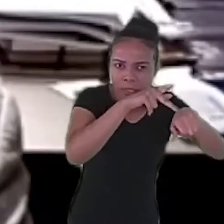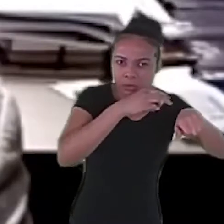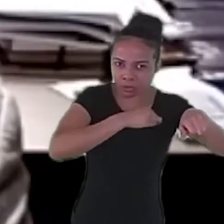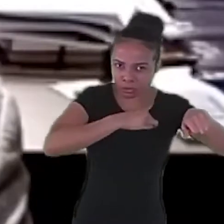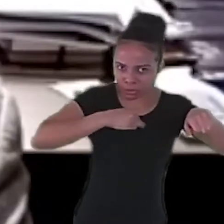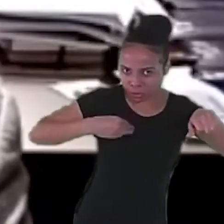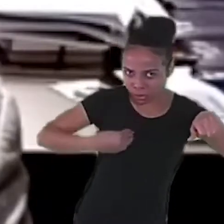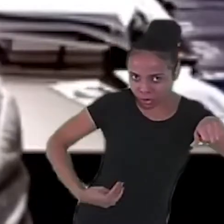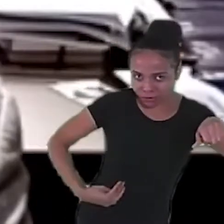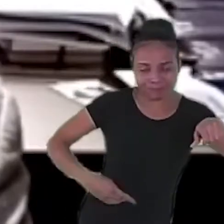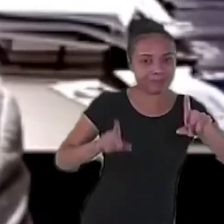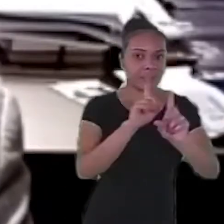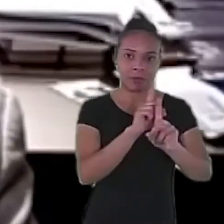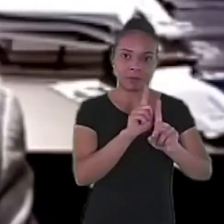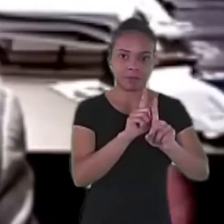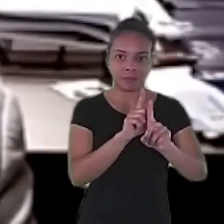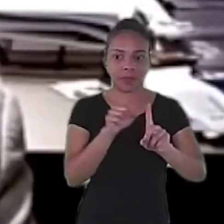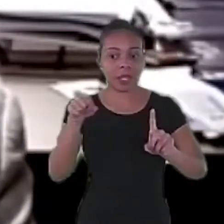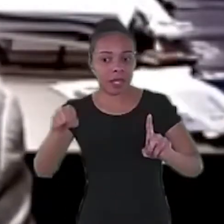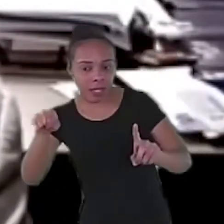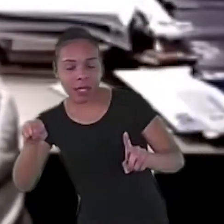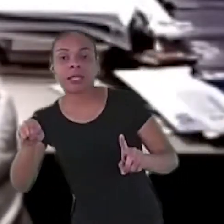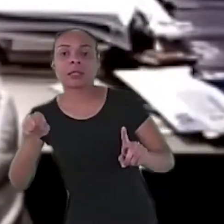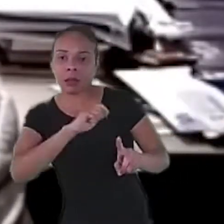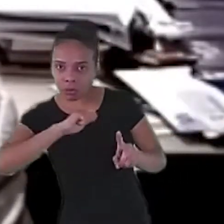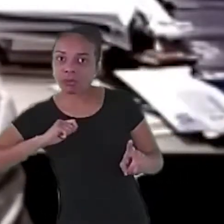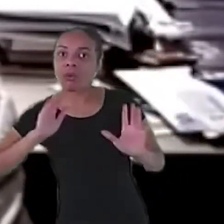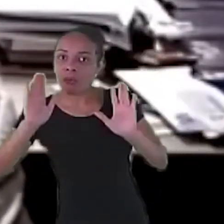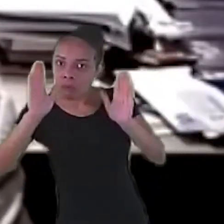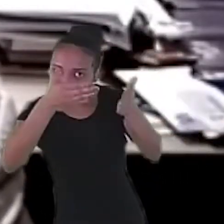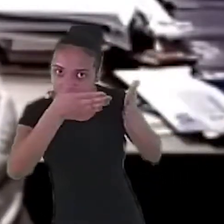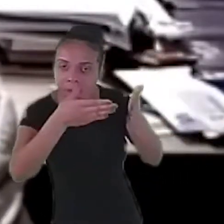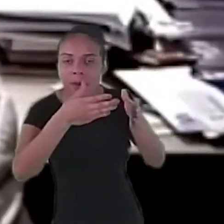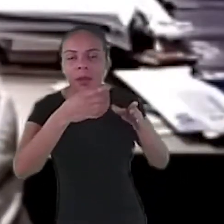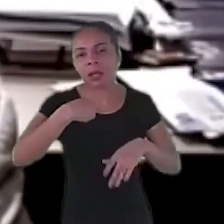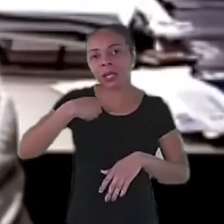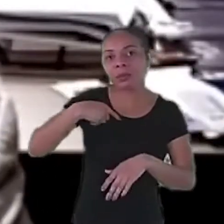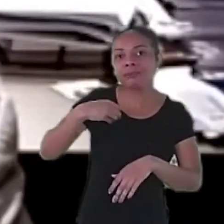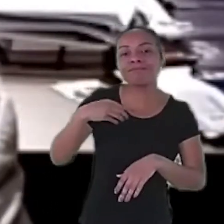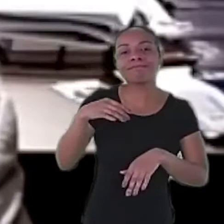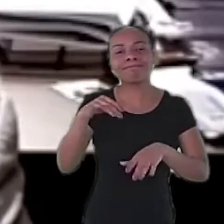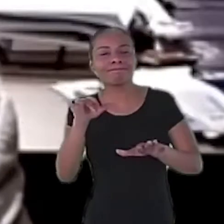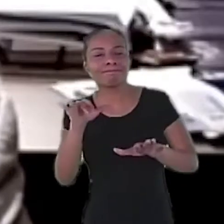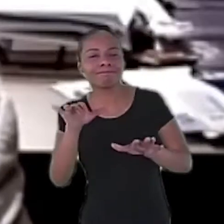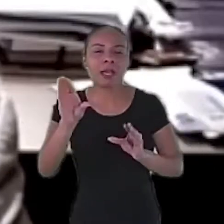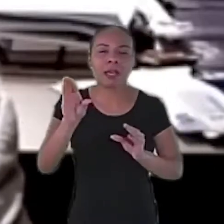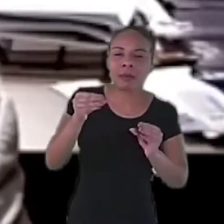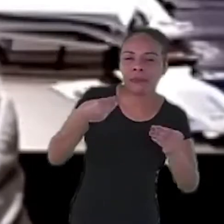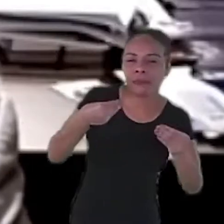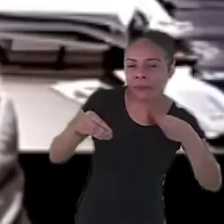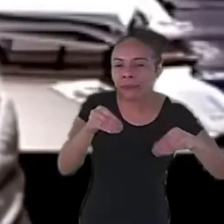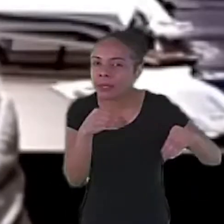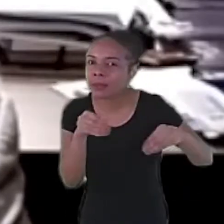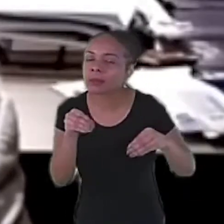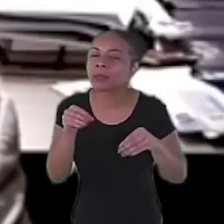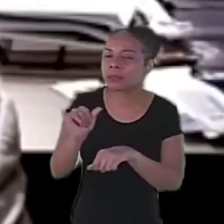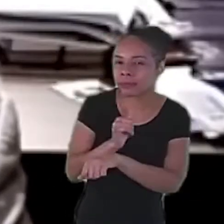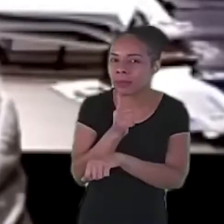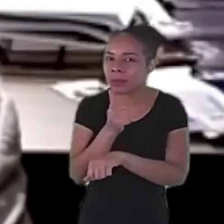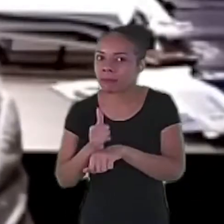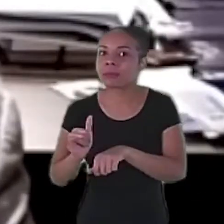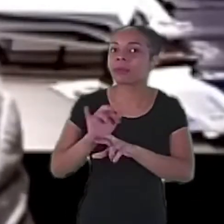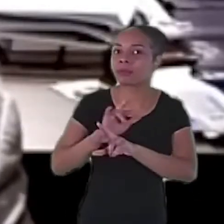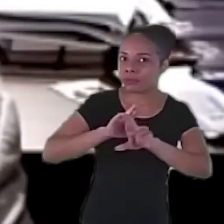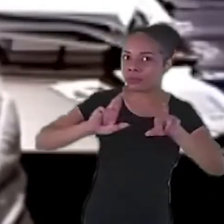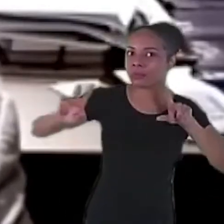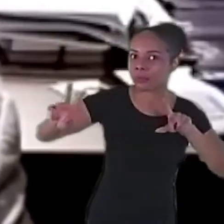Barreto. Eu pensei alguns temas contemporâneos dos desafios econômicos, sociais e